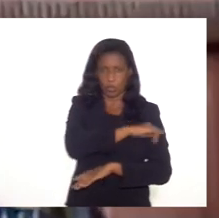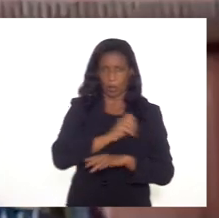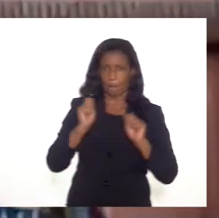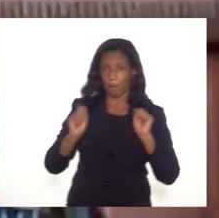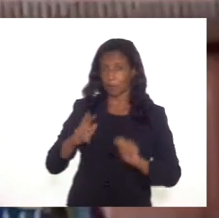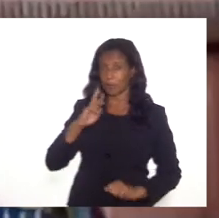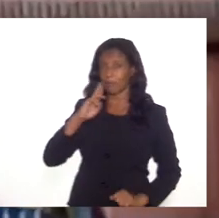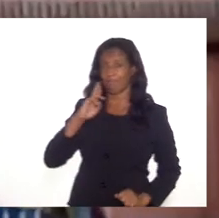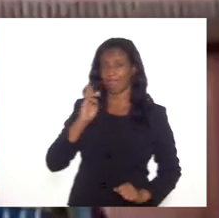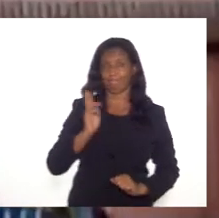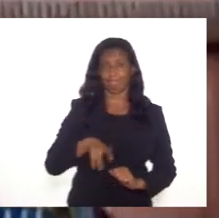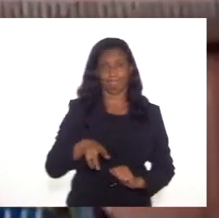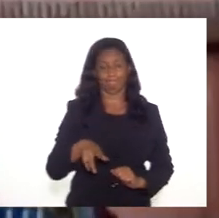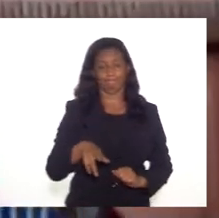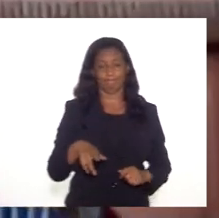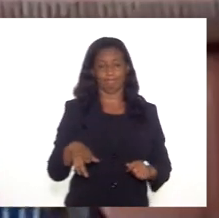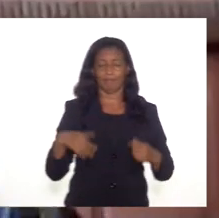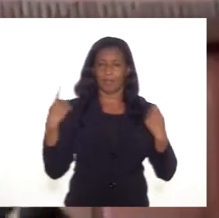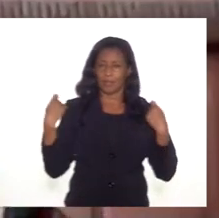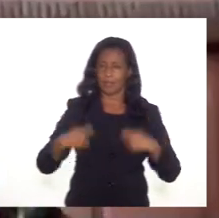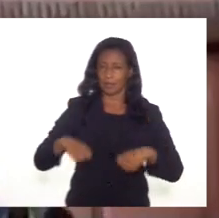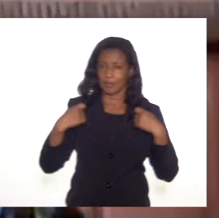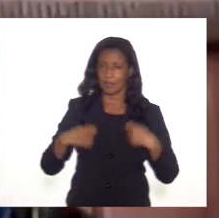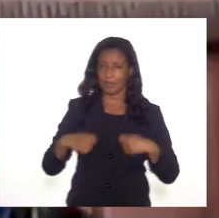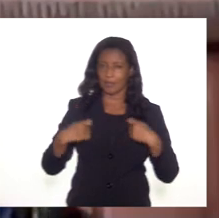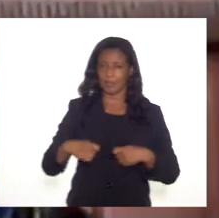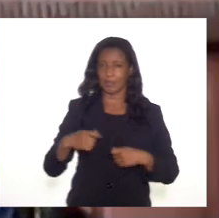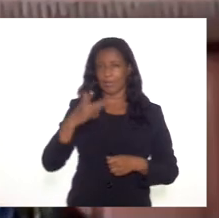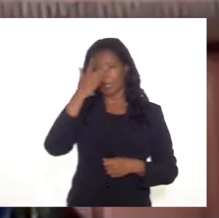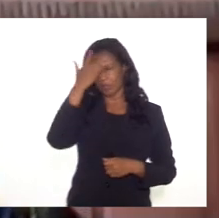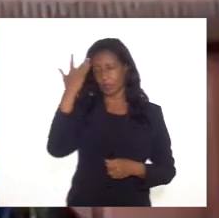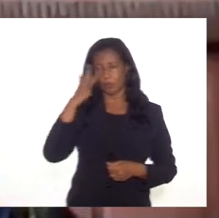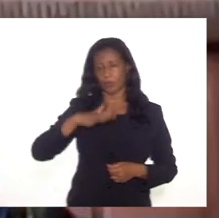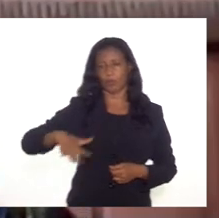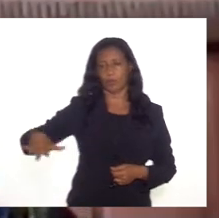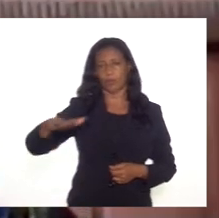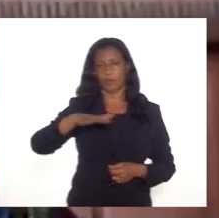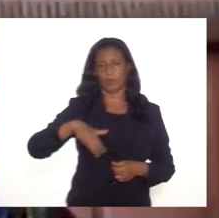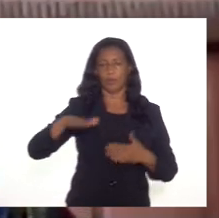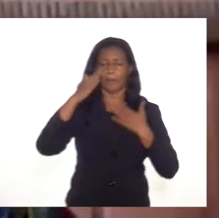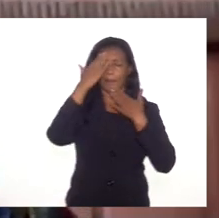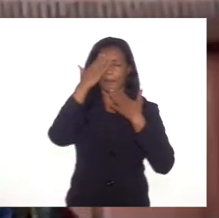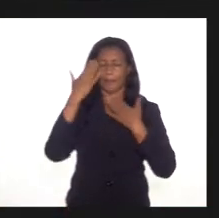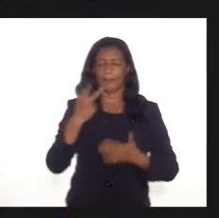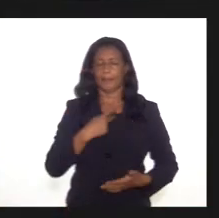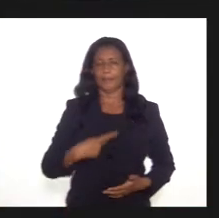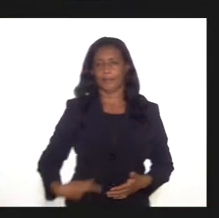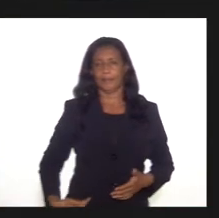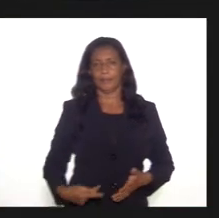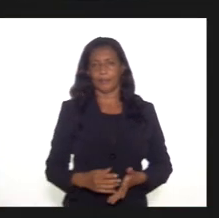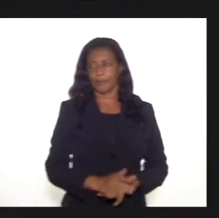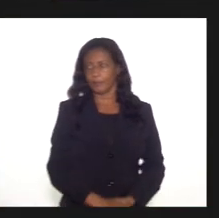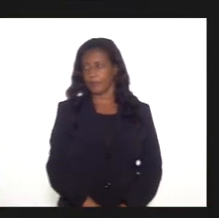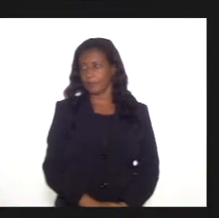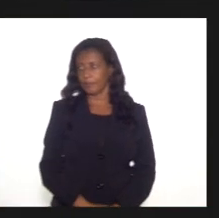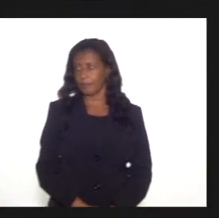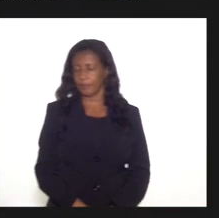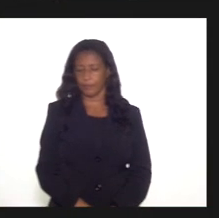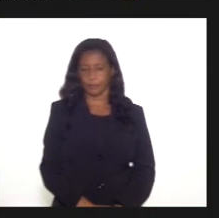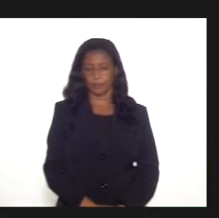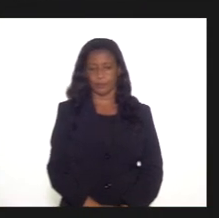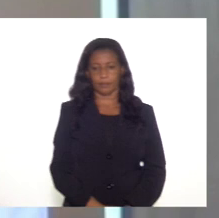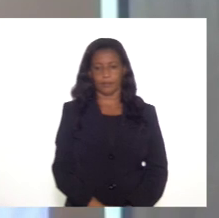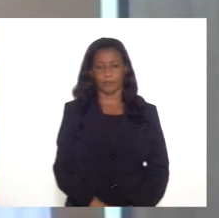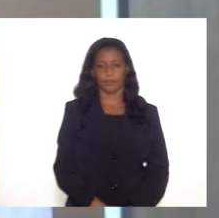responder para as vicissitudes da população fluminense nesse período. Obrigada, presidente. Próxima